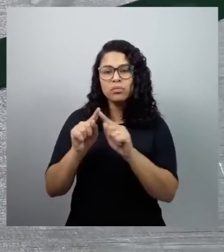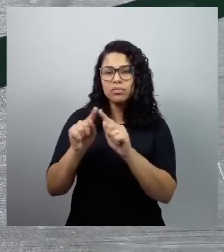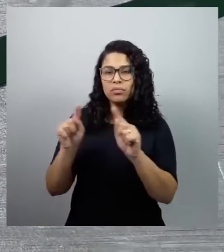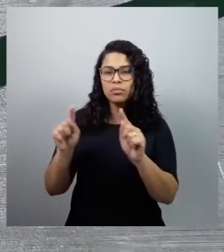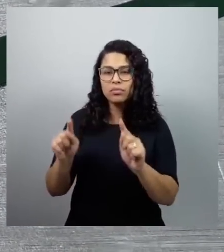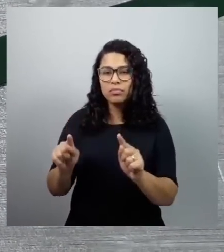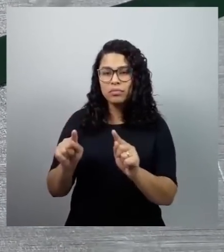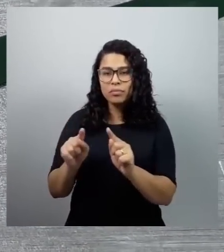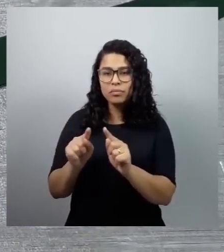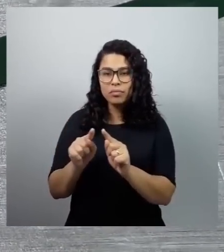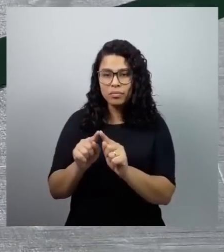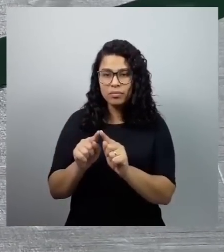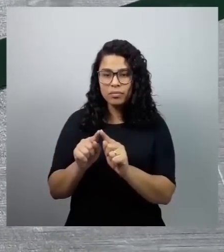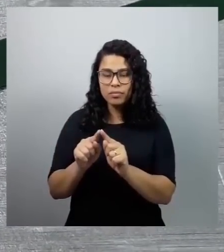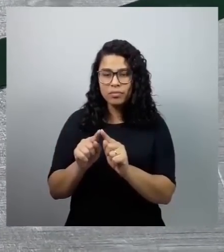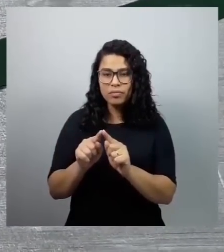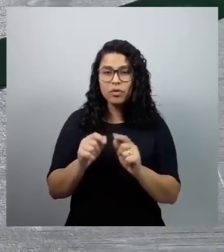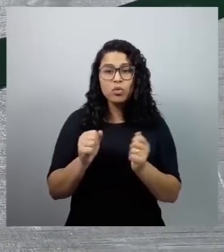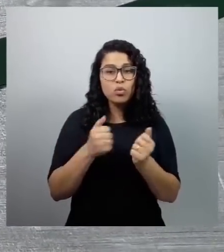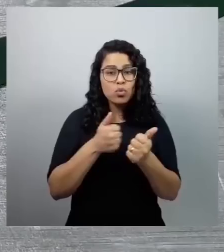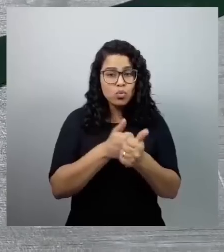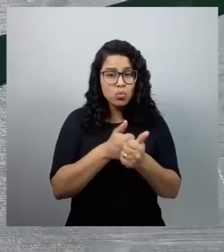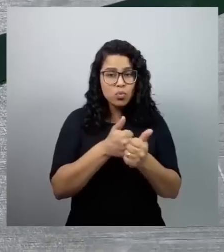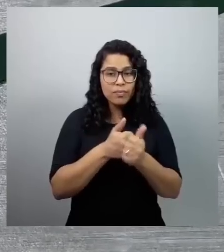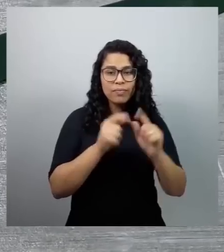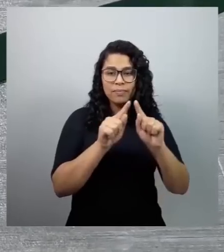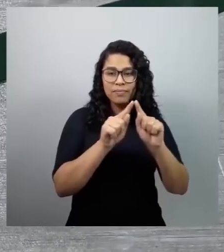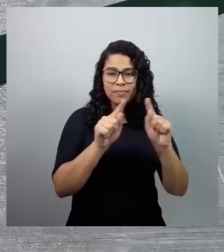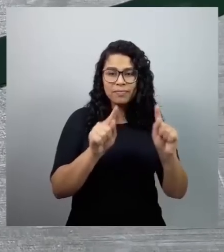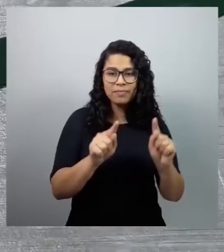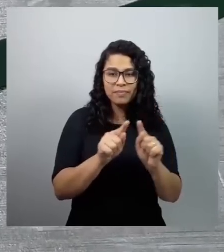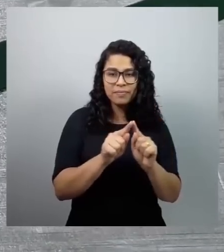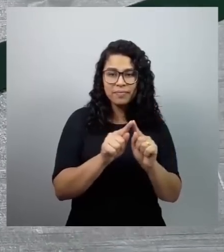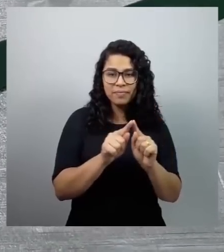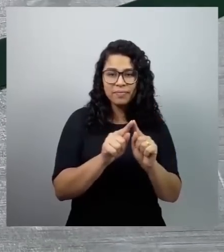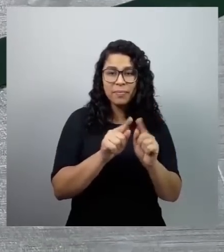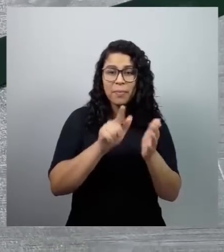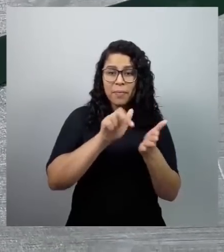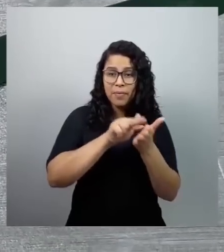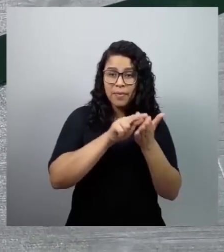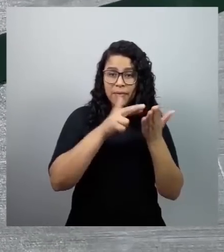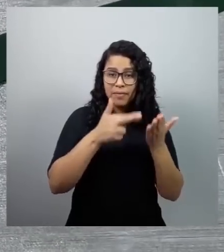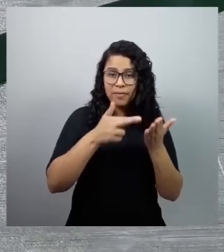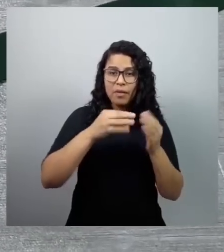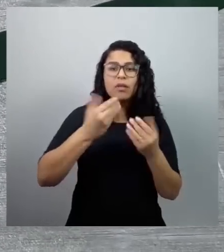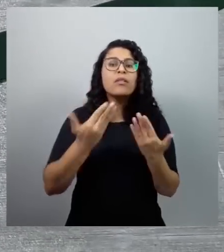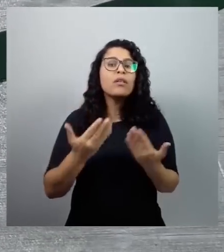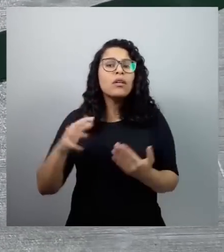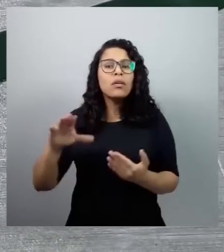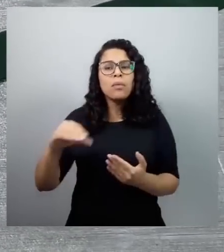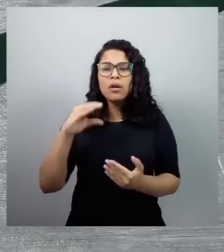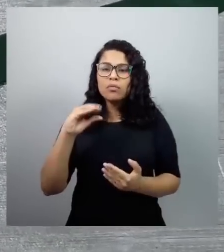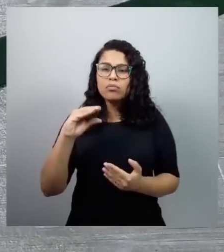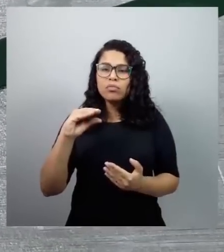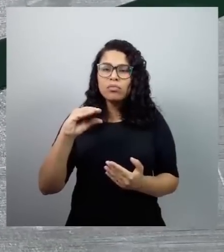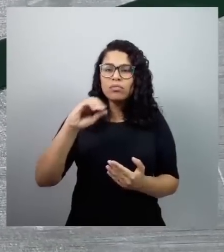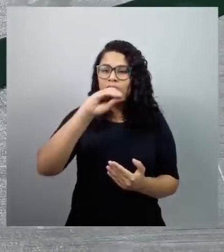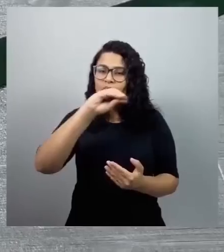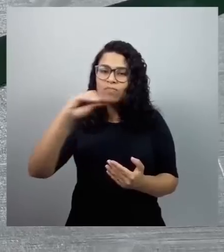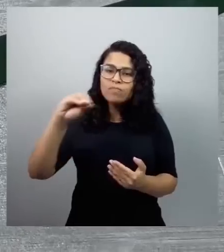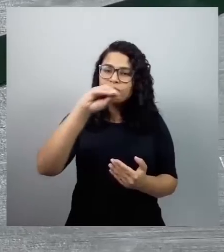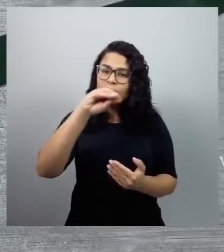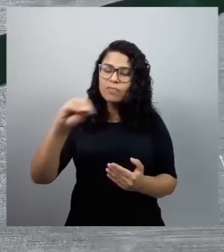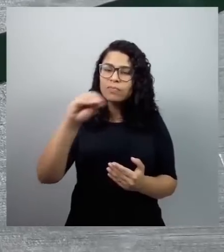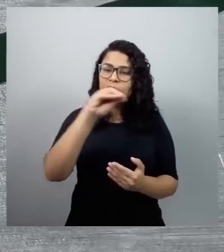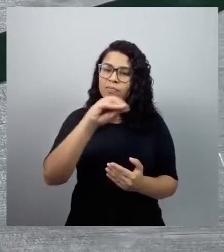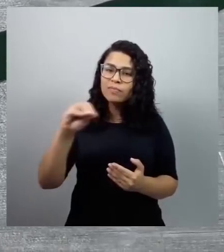desenho que você quer pintar, onde você... E vai puxando a tinta pra dentro do desenho, tá vendo?